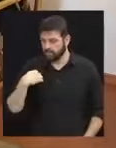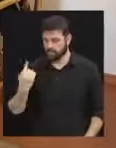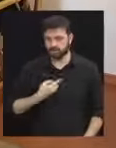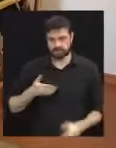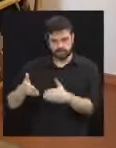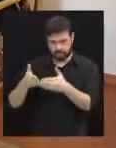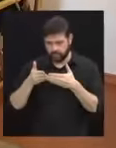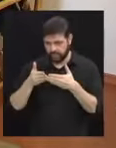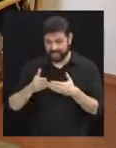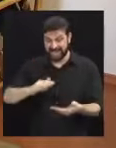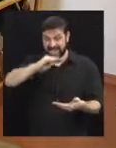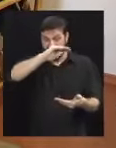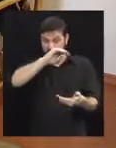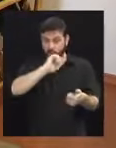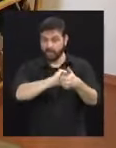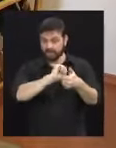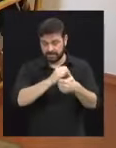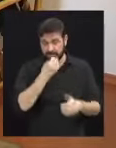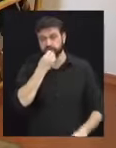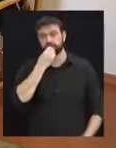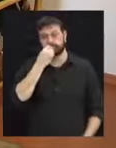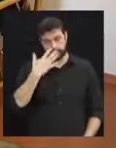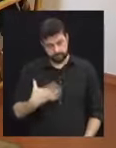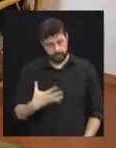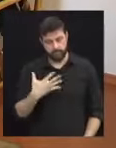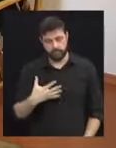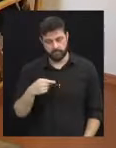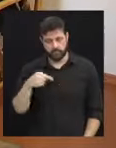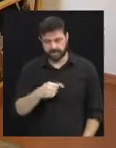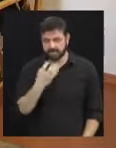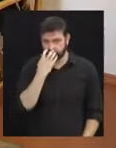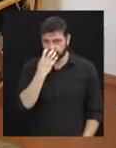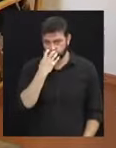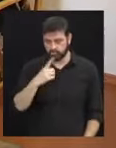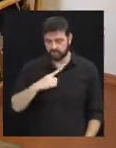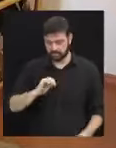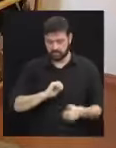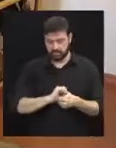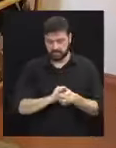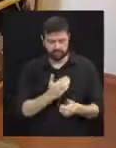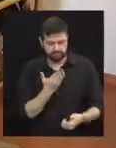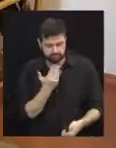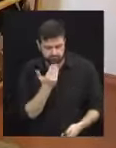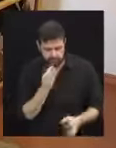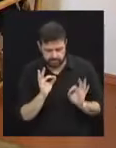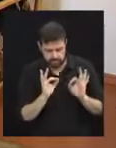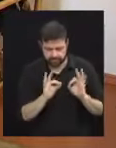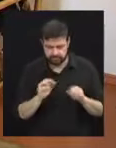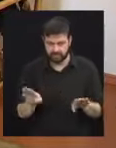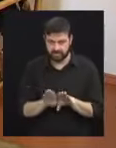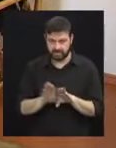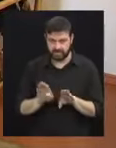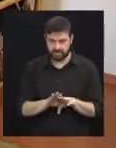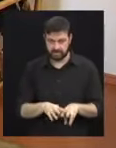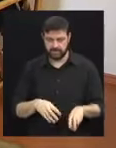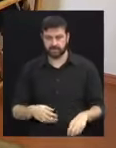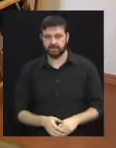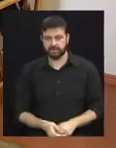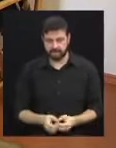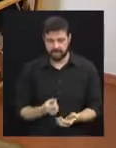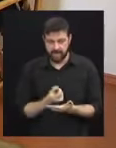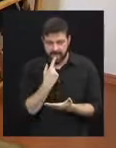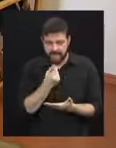pedimos marca, mas nós pedimos que seja premium, que é a ração que eles comem, né? A qualidade premium. Vermífugo, nós precisamos